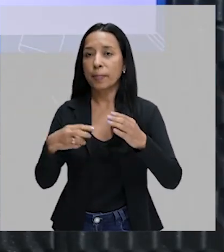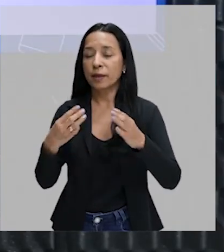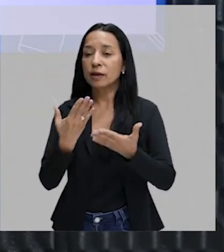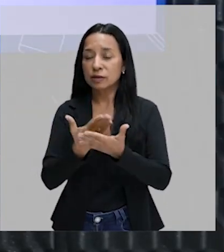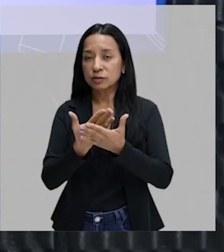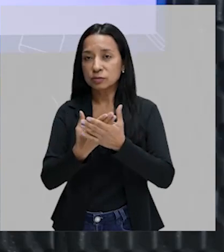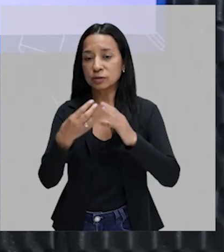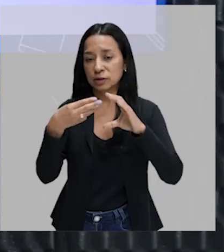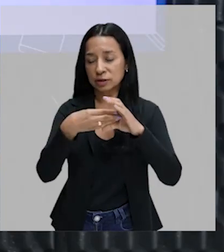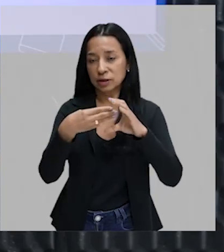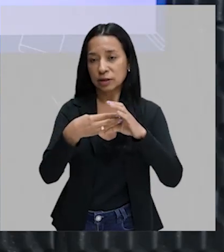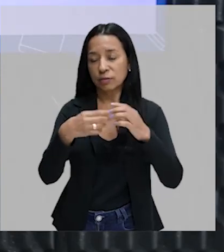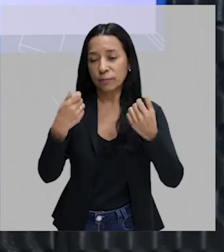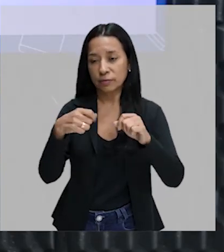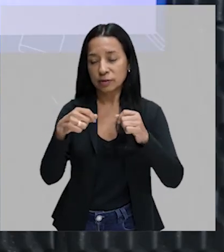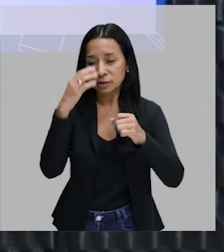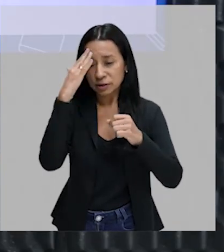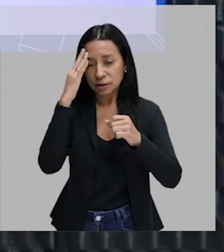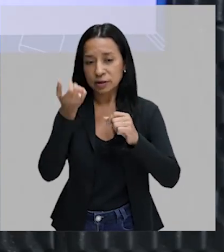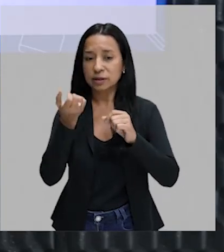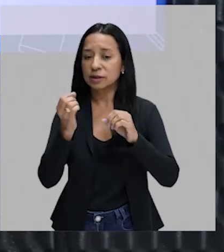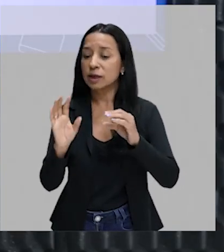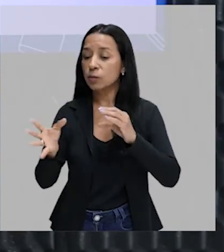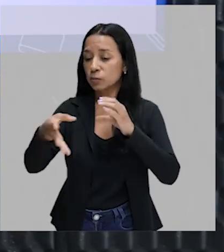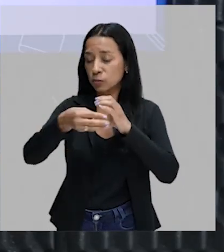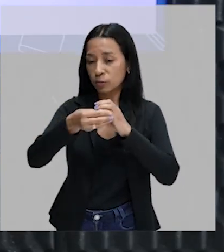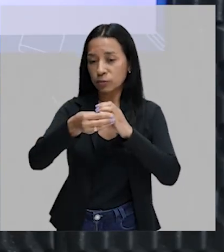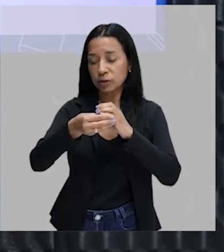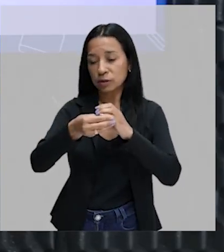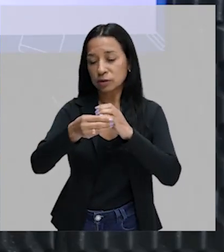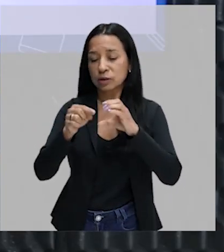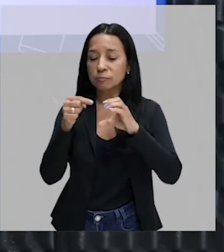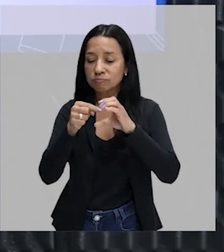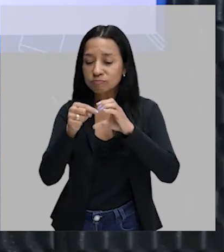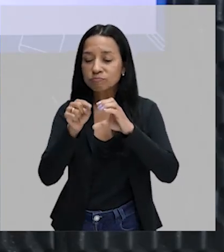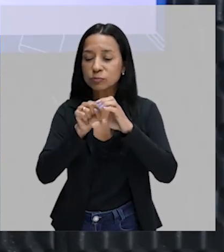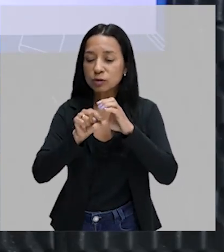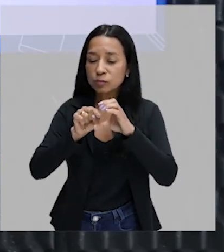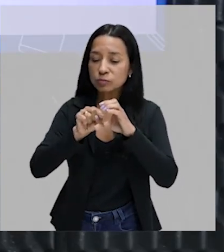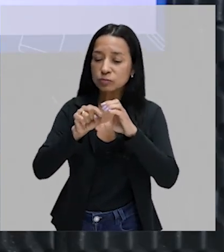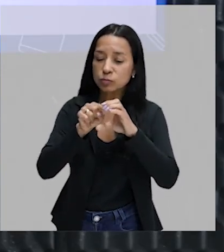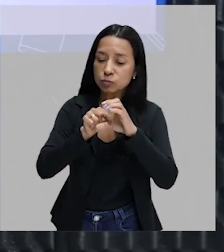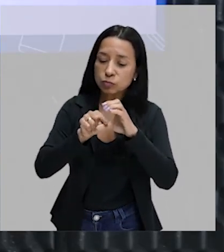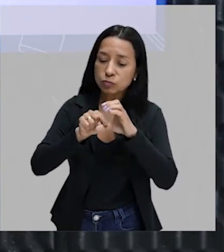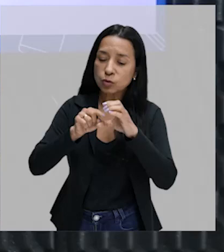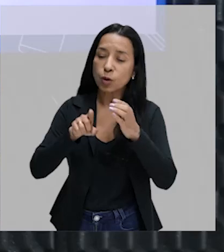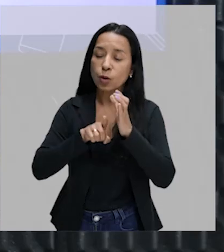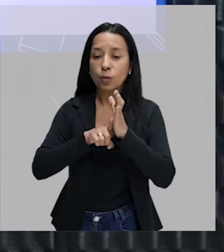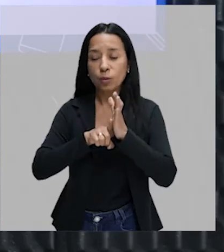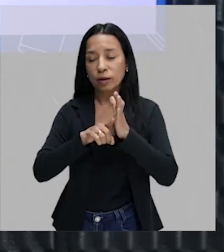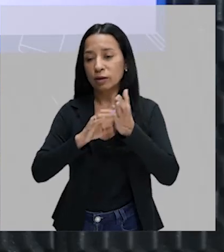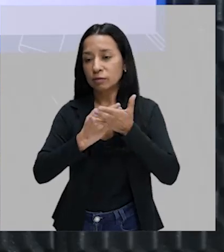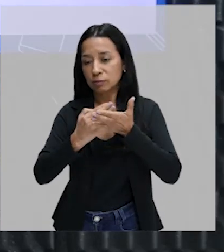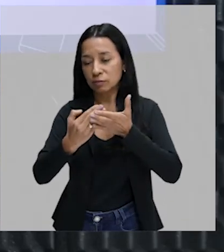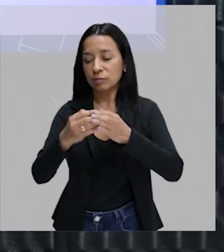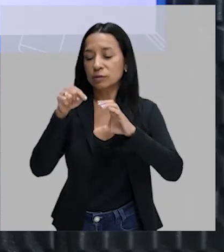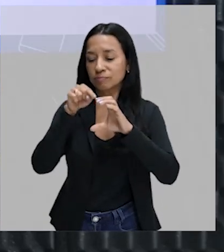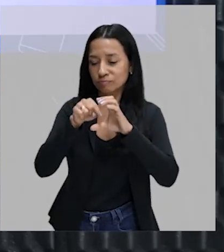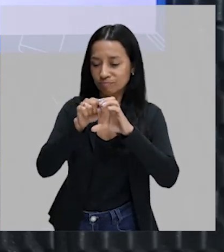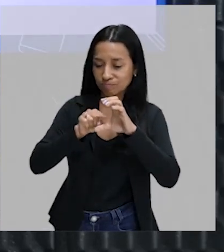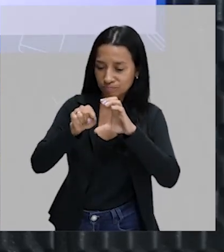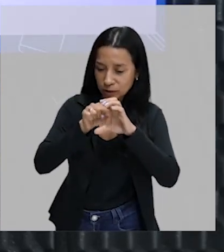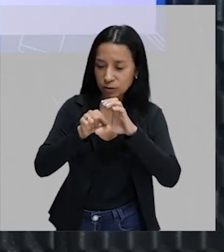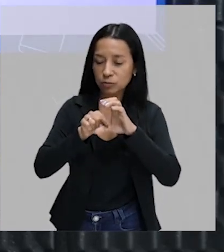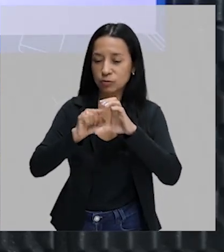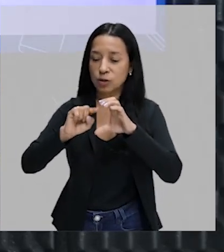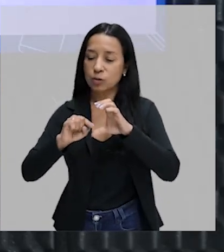os componentes dela. Então, nós vamos estudar a célula de dentro para fora. E aí, na parte interna da